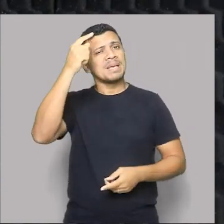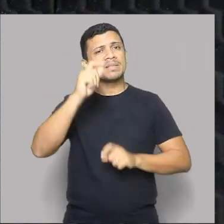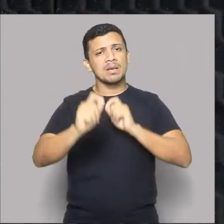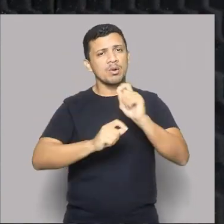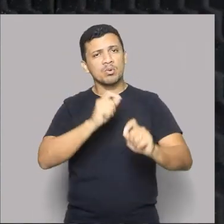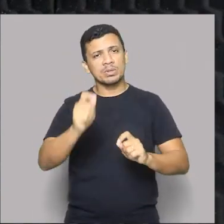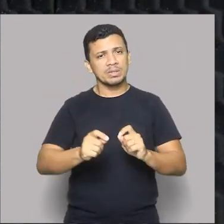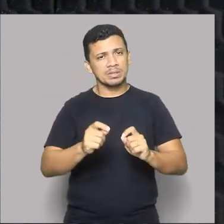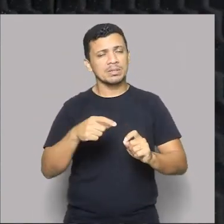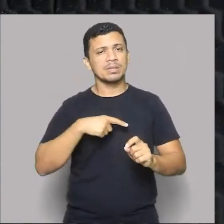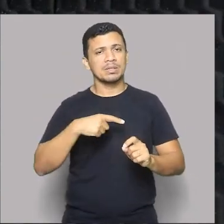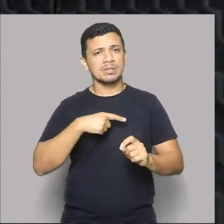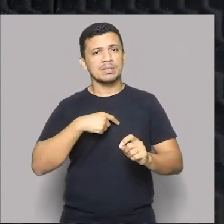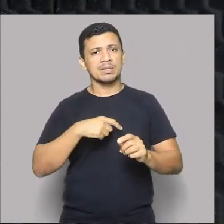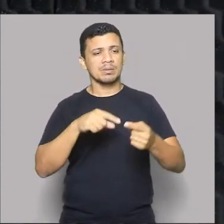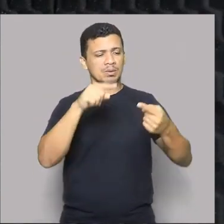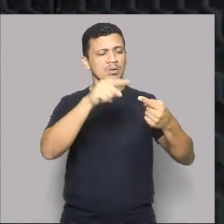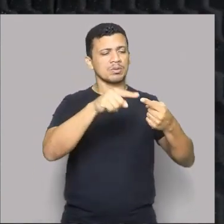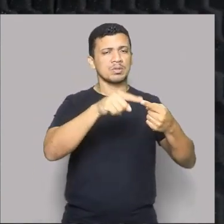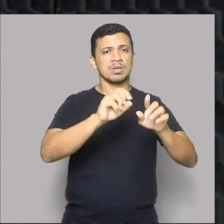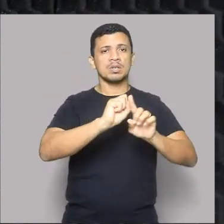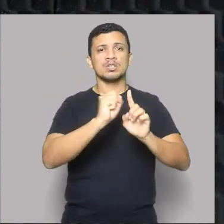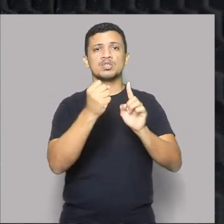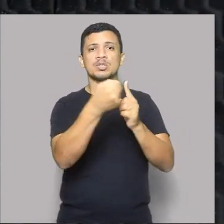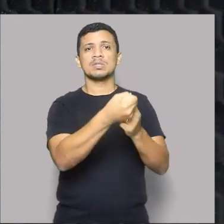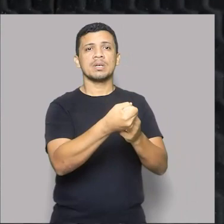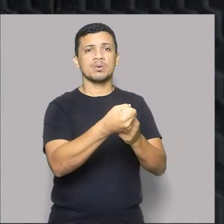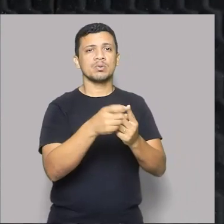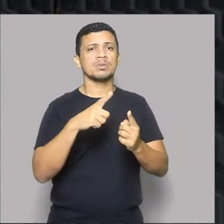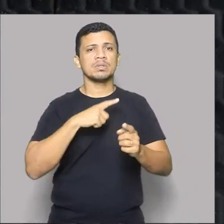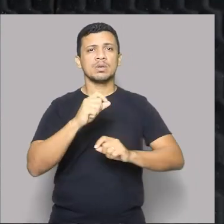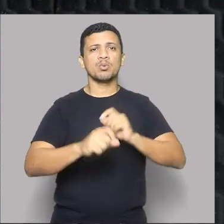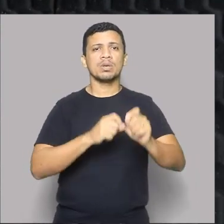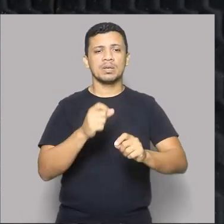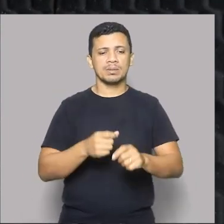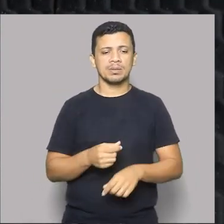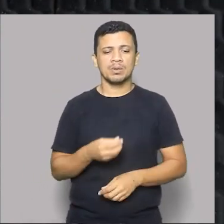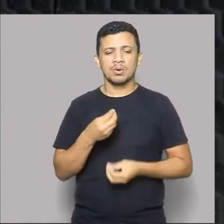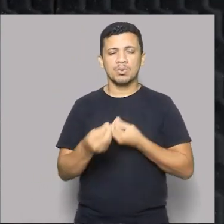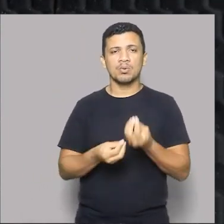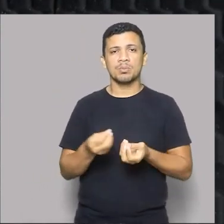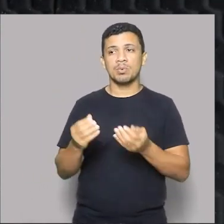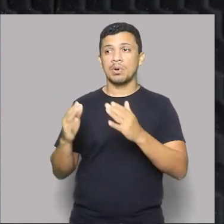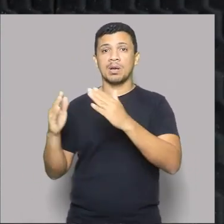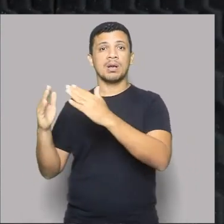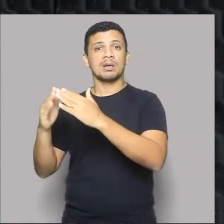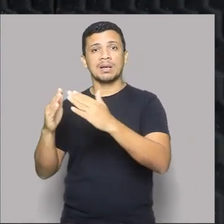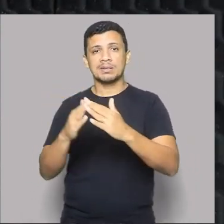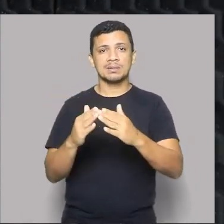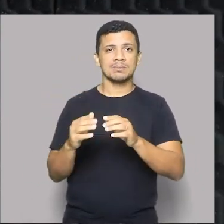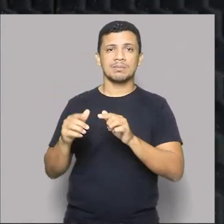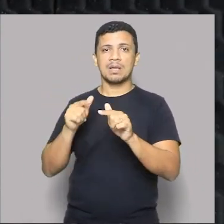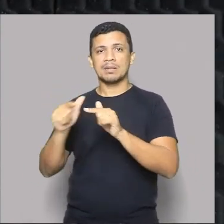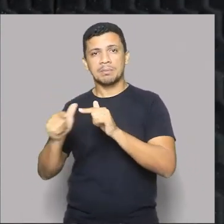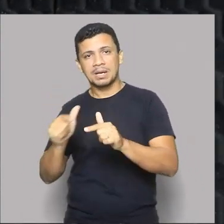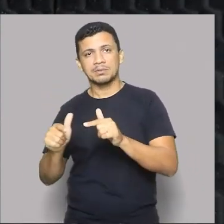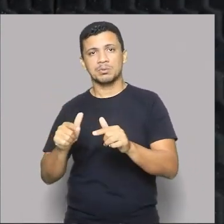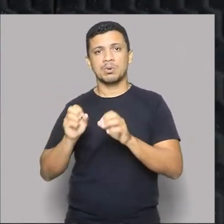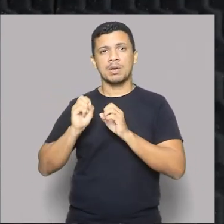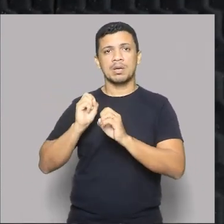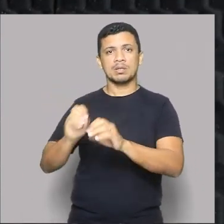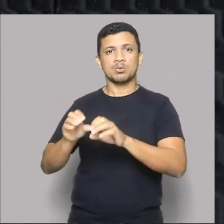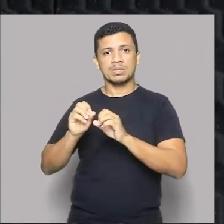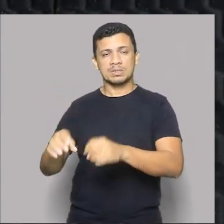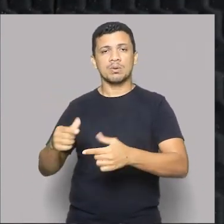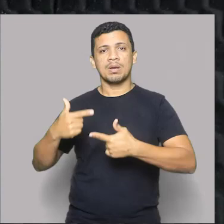aspecto social, a infraestrutura leva em consideração condições que são de moradia, de trabalho, de educação,